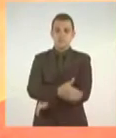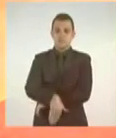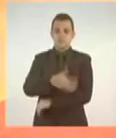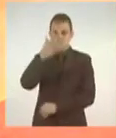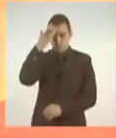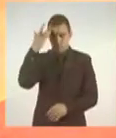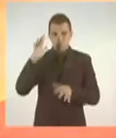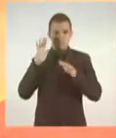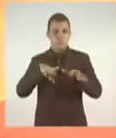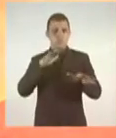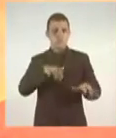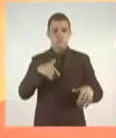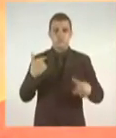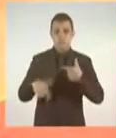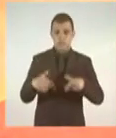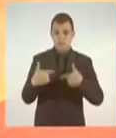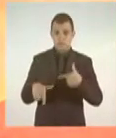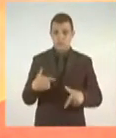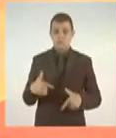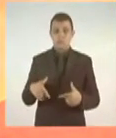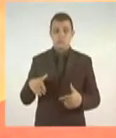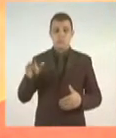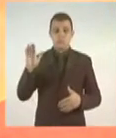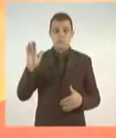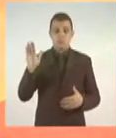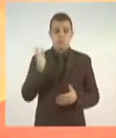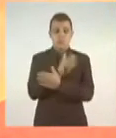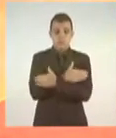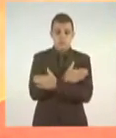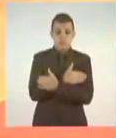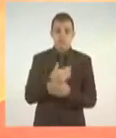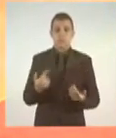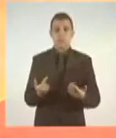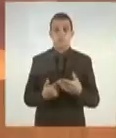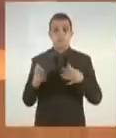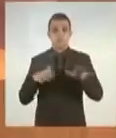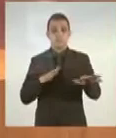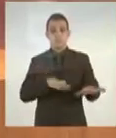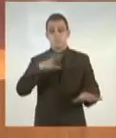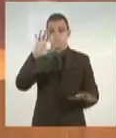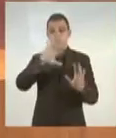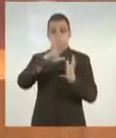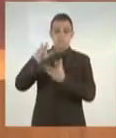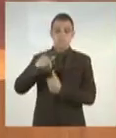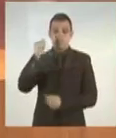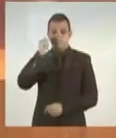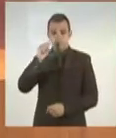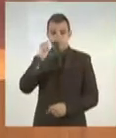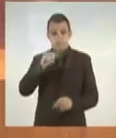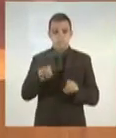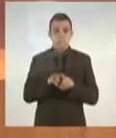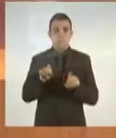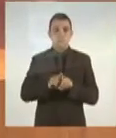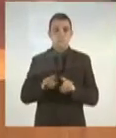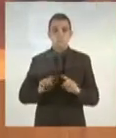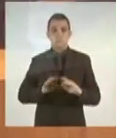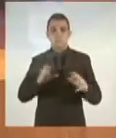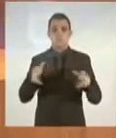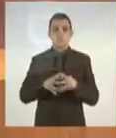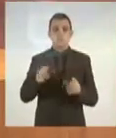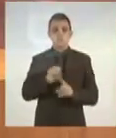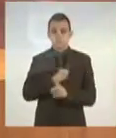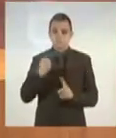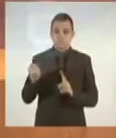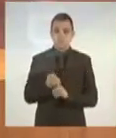Marcha Mundial das Mulheres, movimentos sociais e partidos do campo democrático popular, como